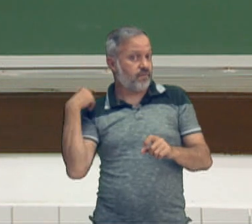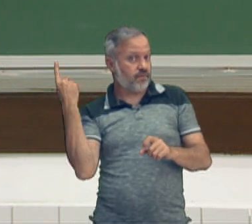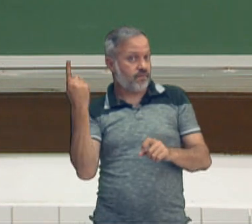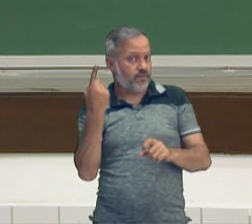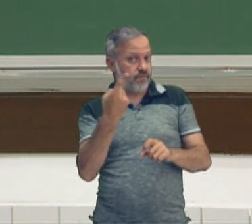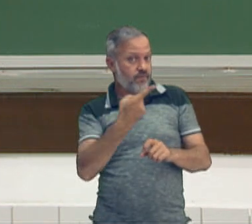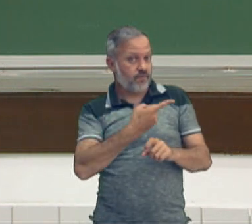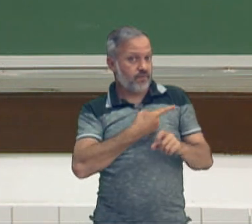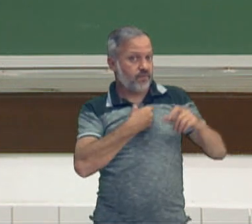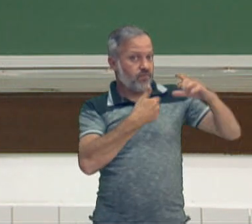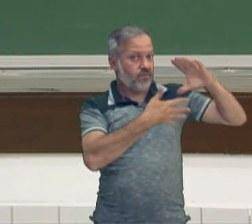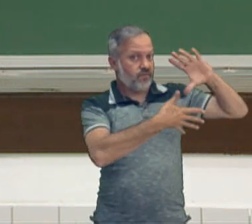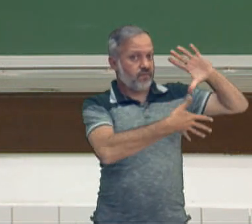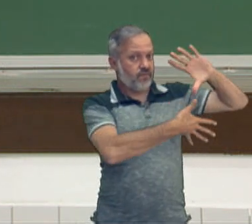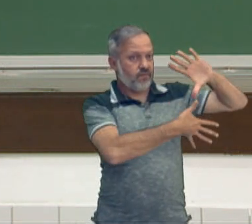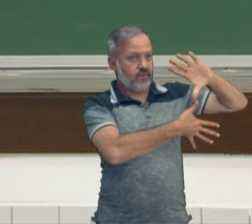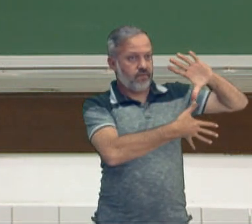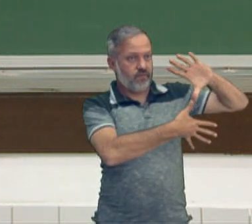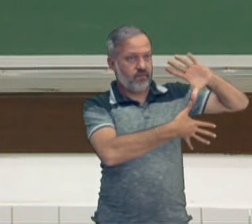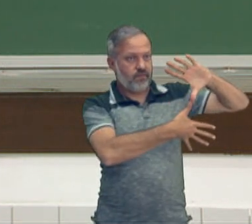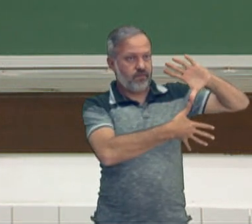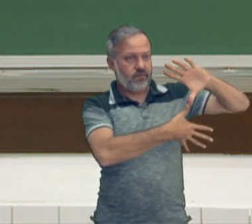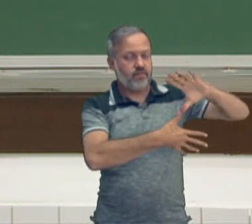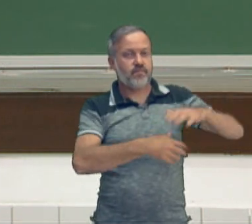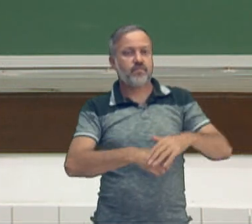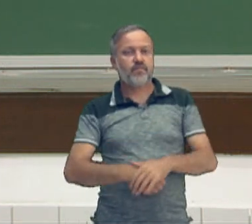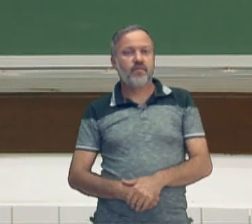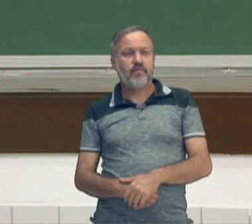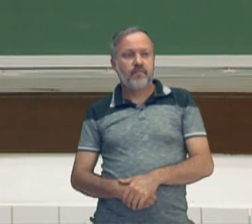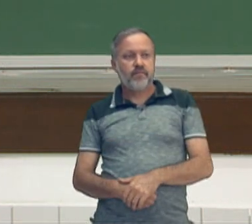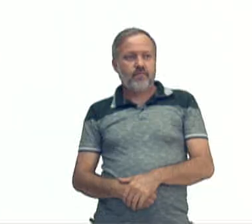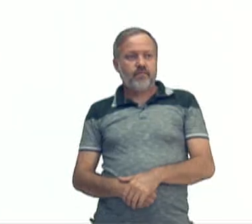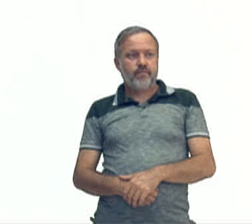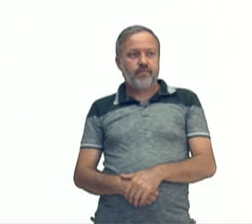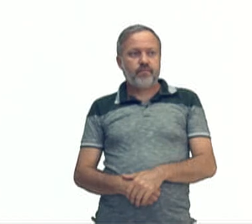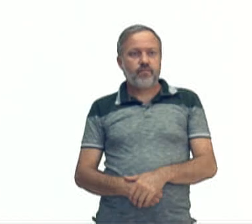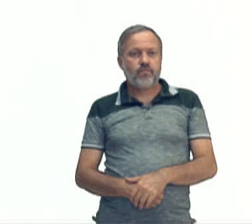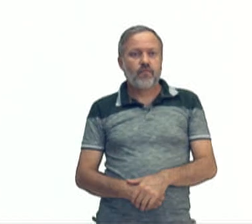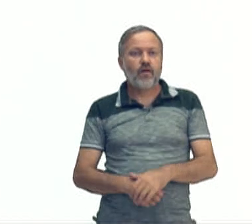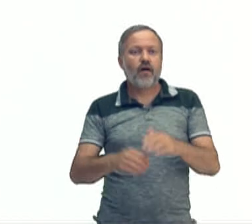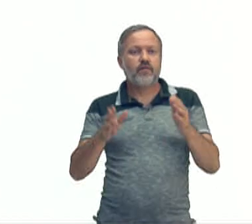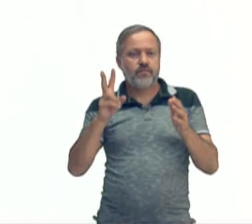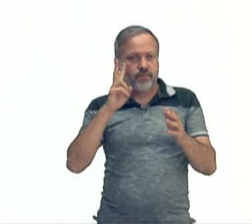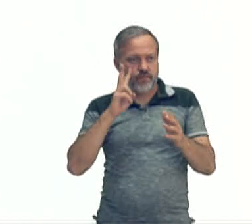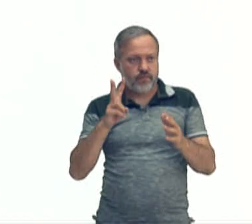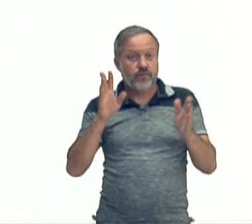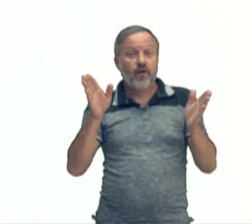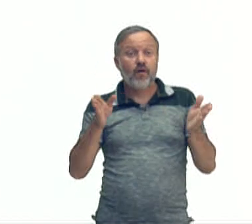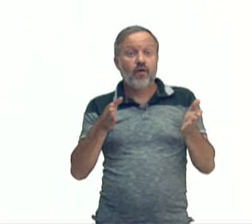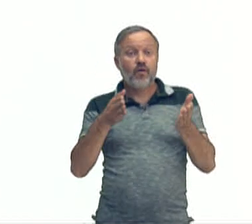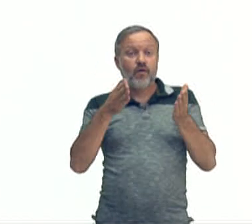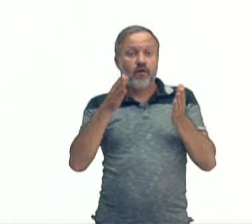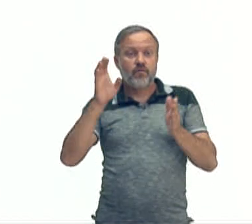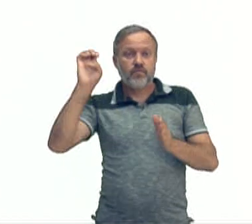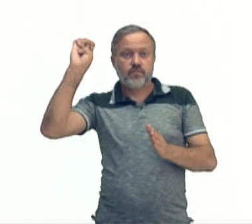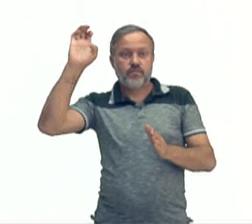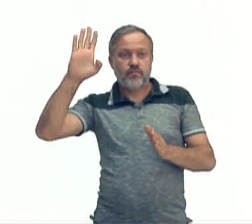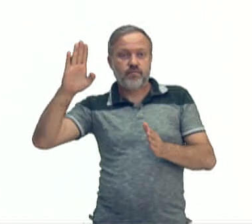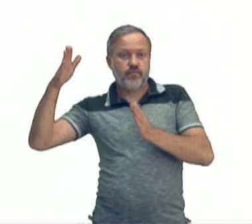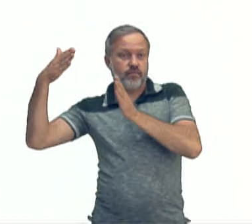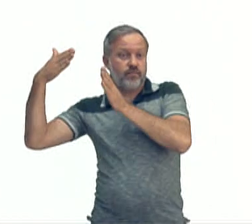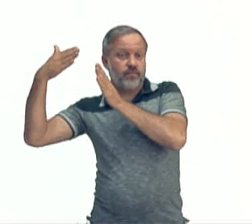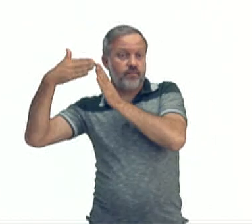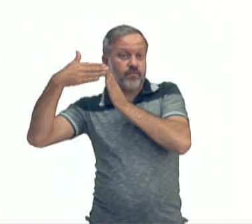americano. Dentro da formação ainda histórica, leia comigo lá, ó, quando os europeus chegaram à América,